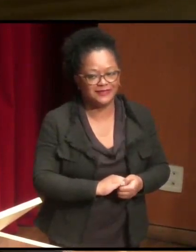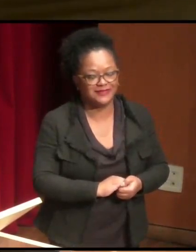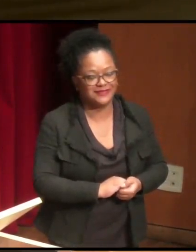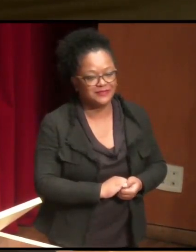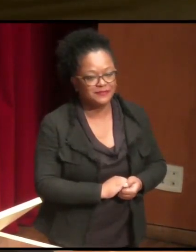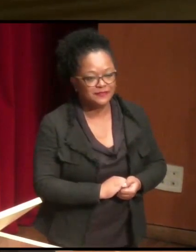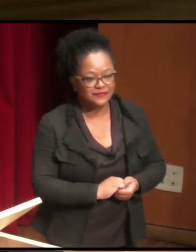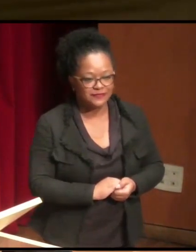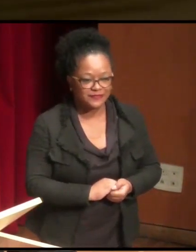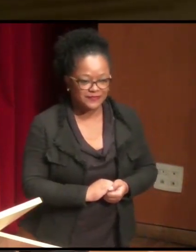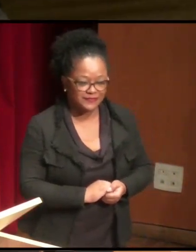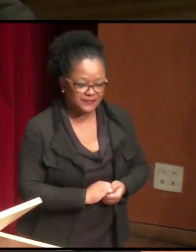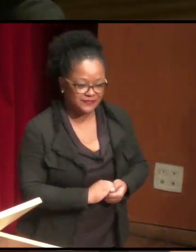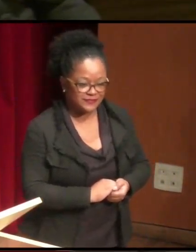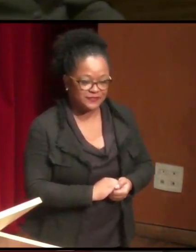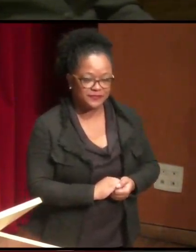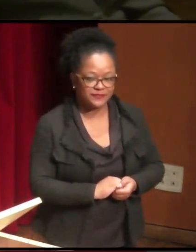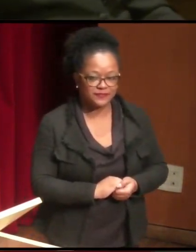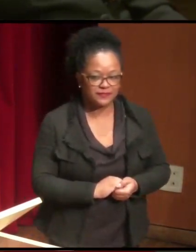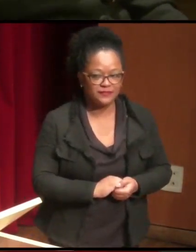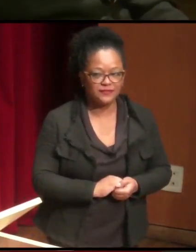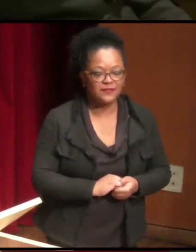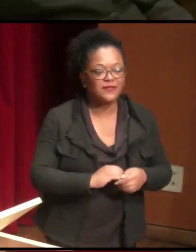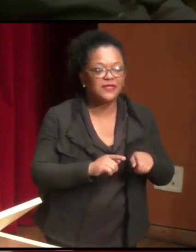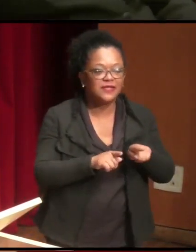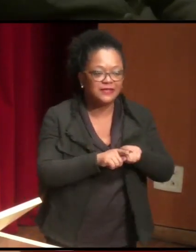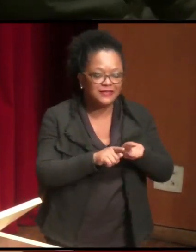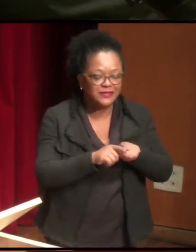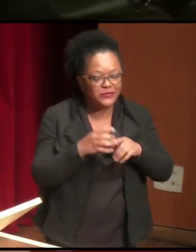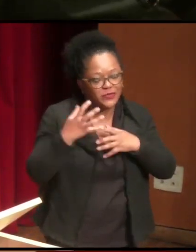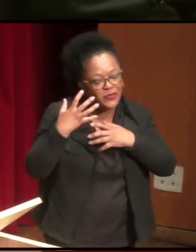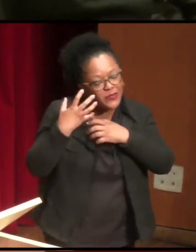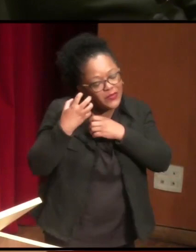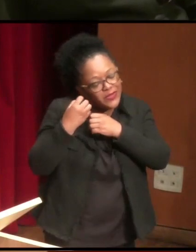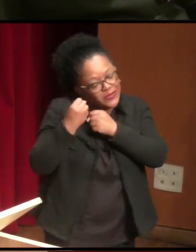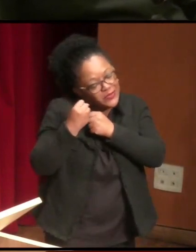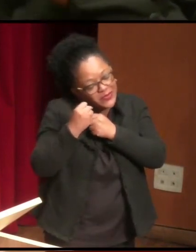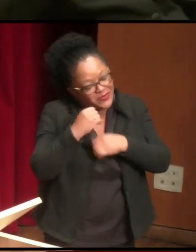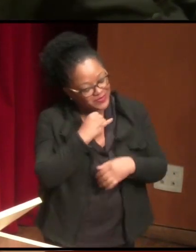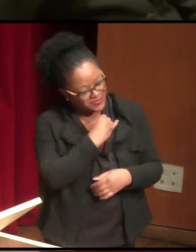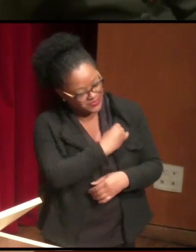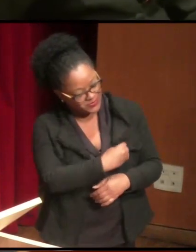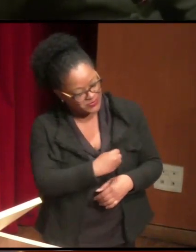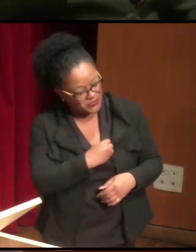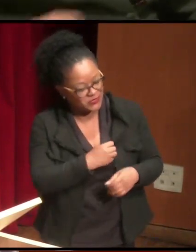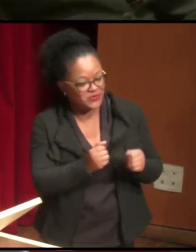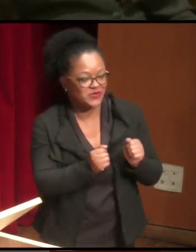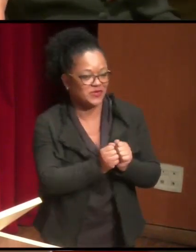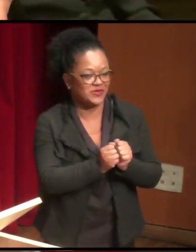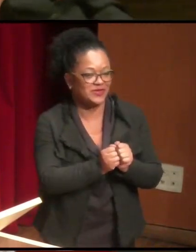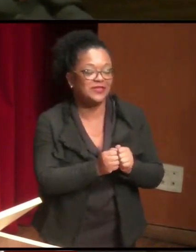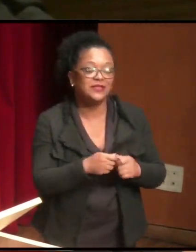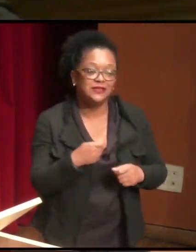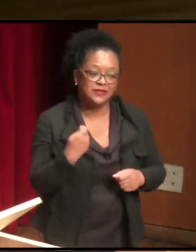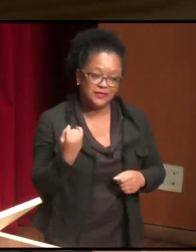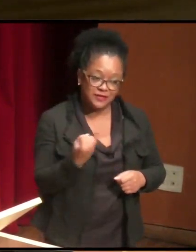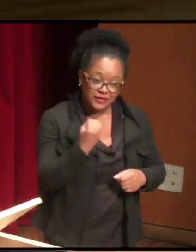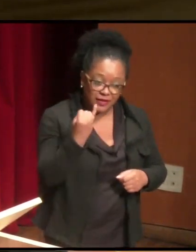amor. Né? Dormiu nos braços de João, mas foi o Evangelho, tá? Como que, né? Então precisa estar com o